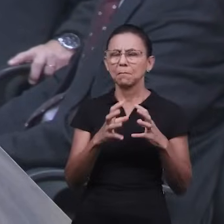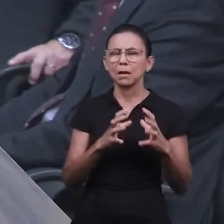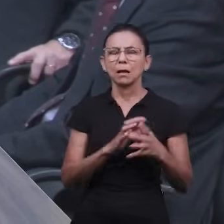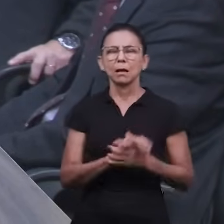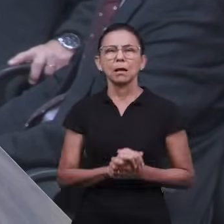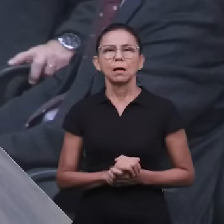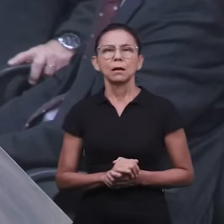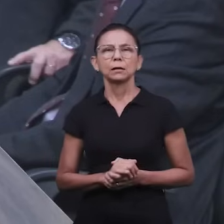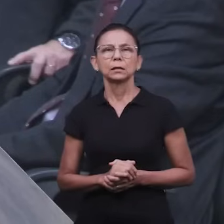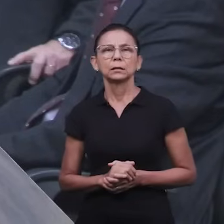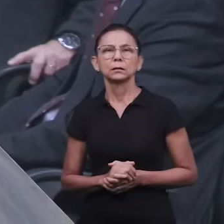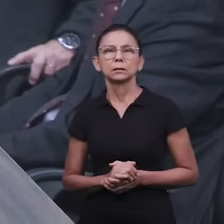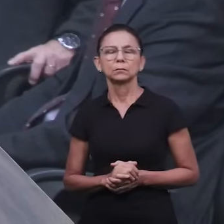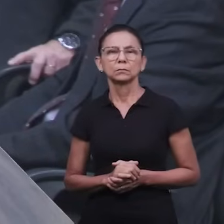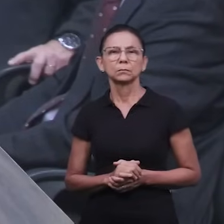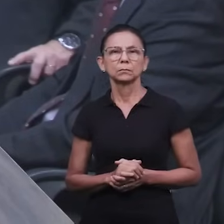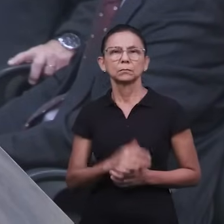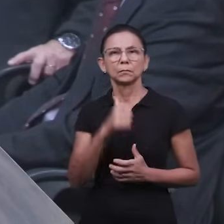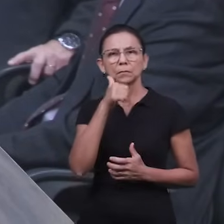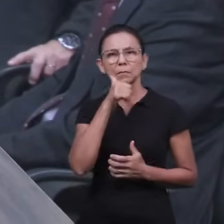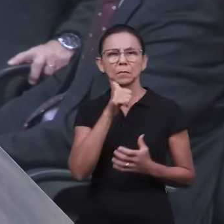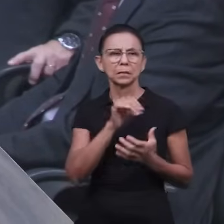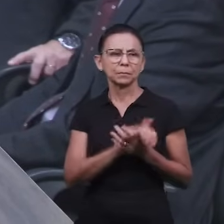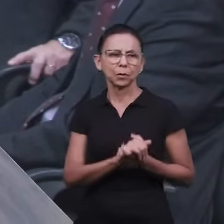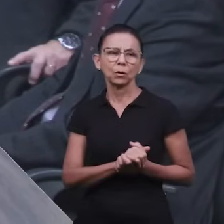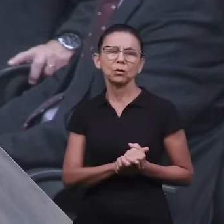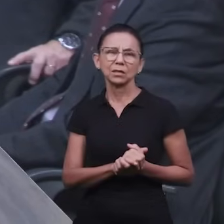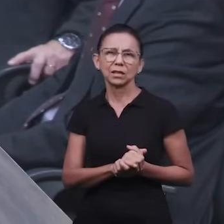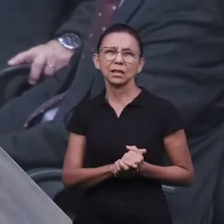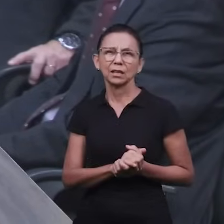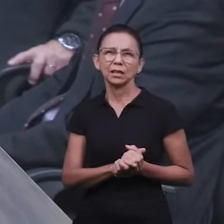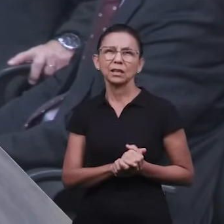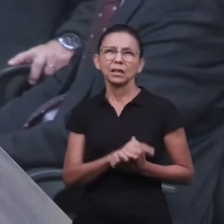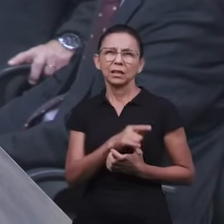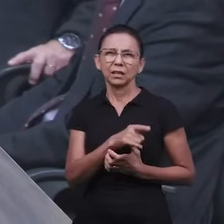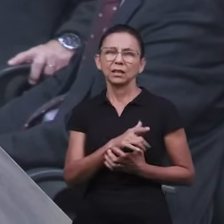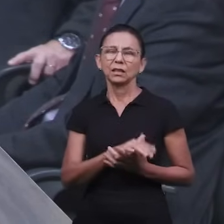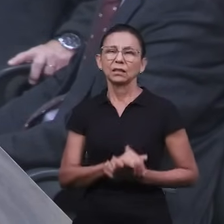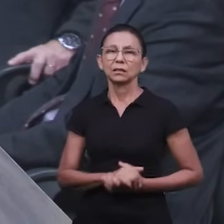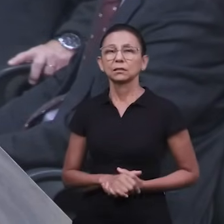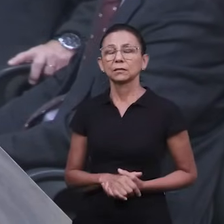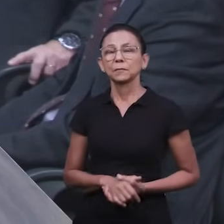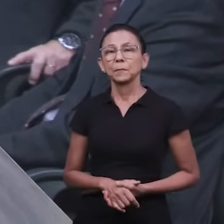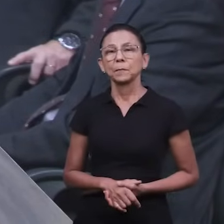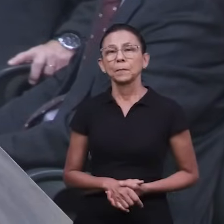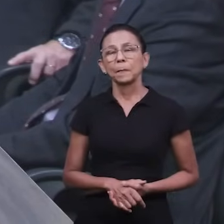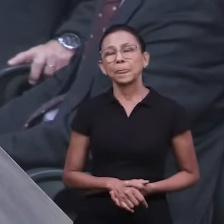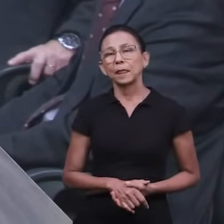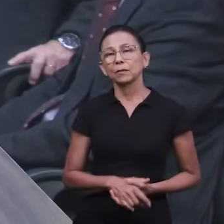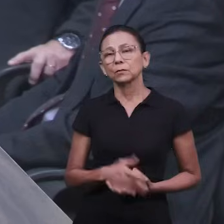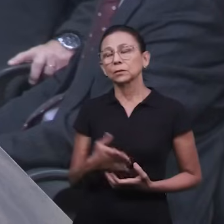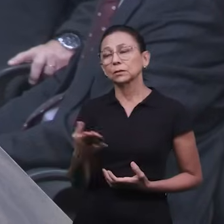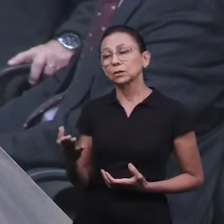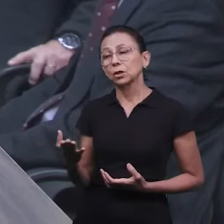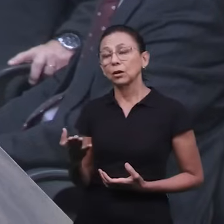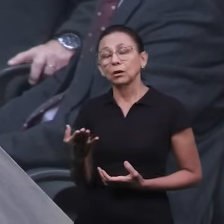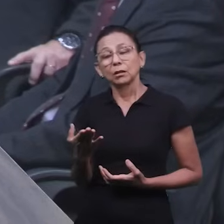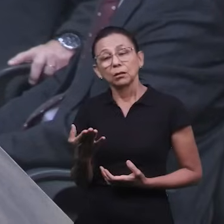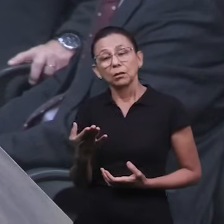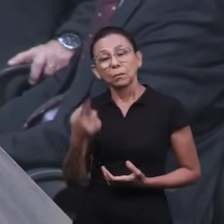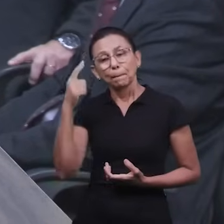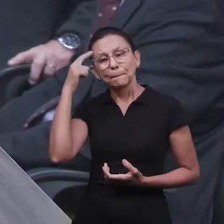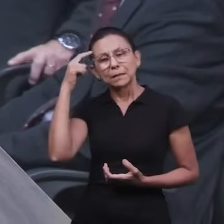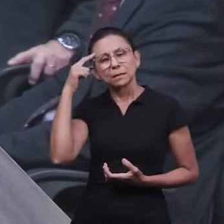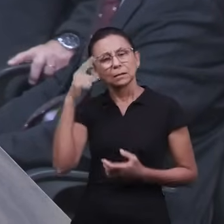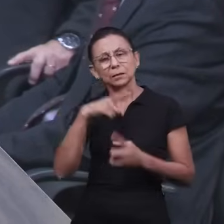esposa, mas ele falou assim, eu já estava querendo, o desejo dele era deixar o lar, tudo. Mas